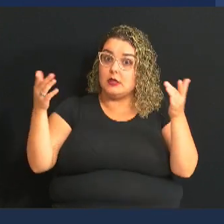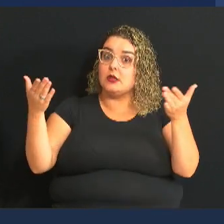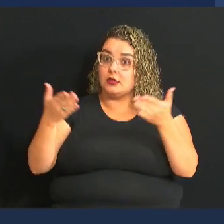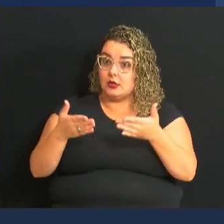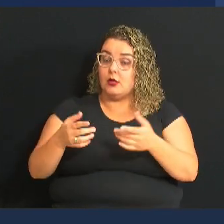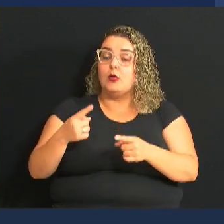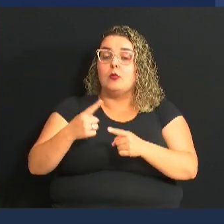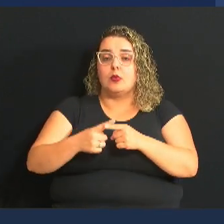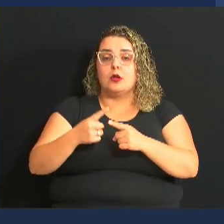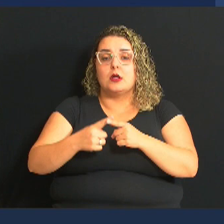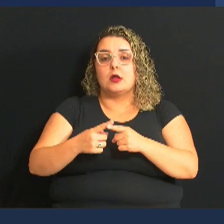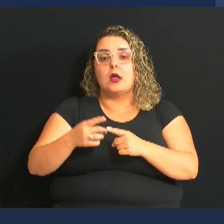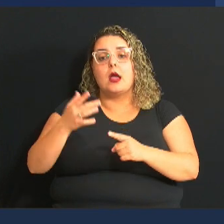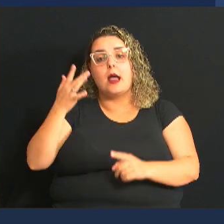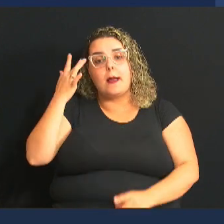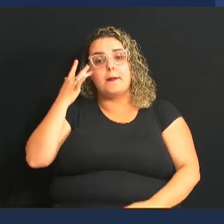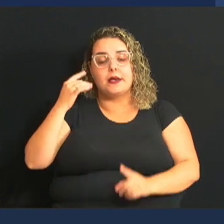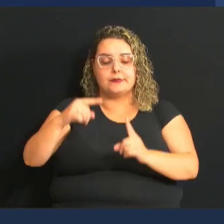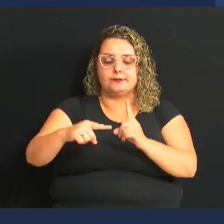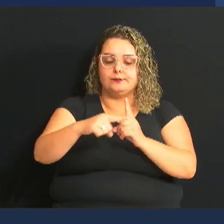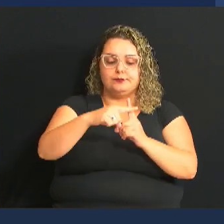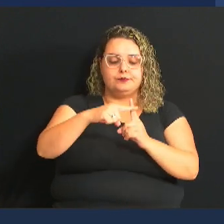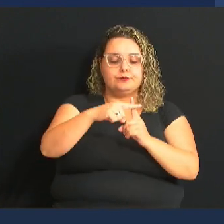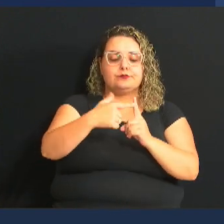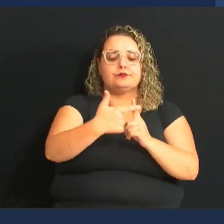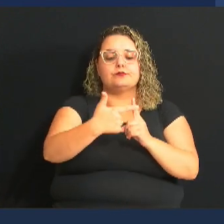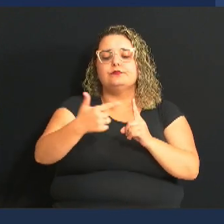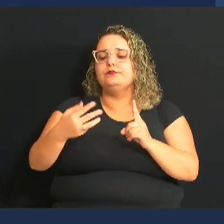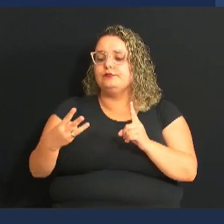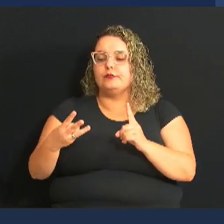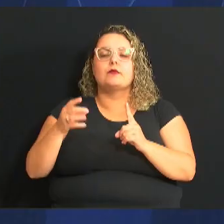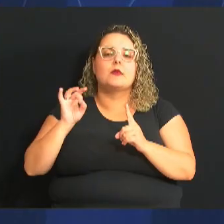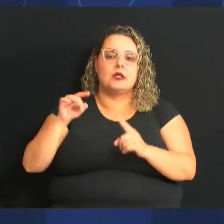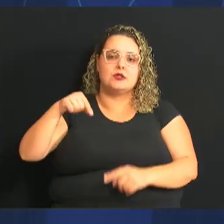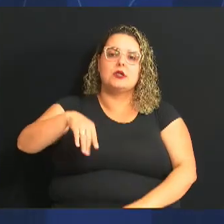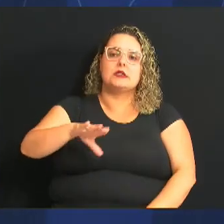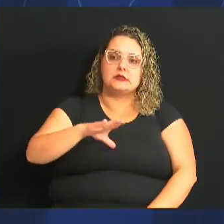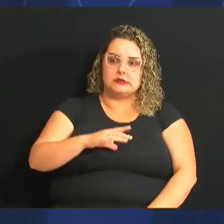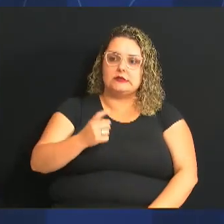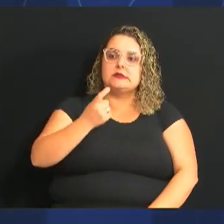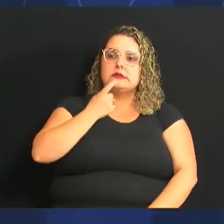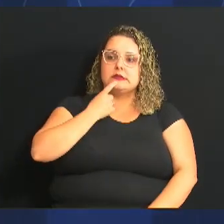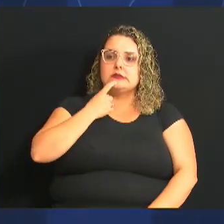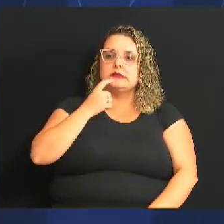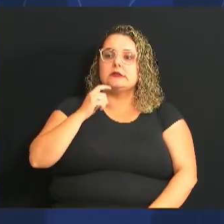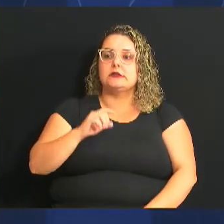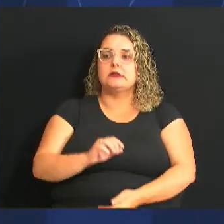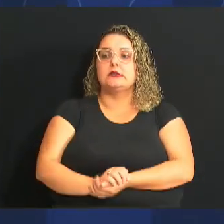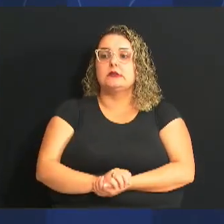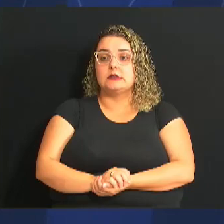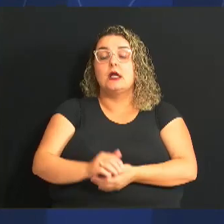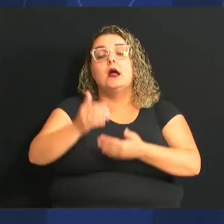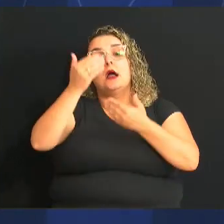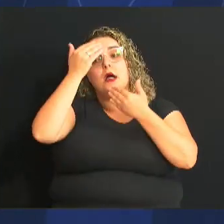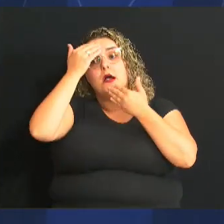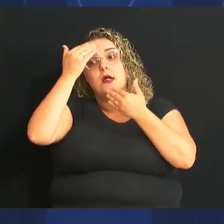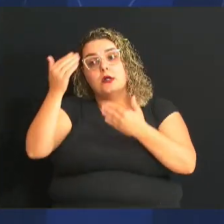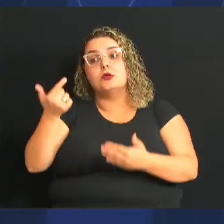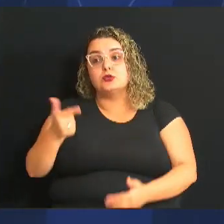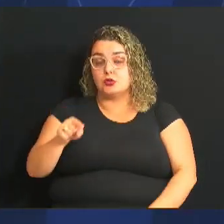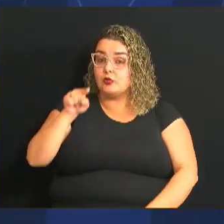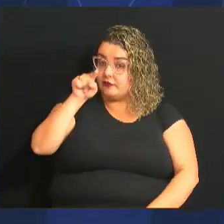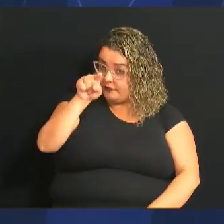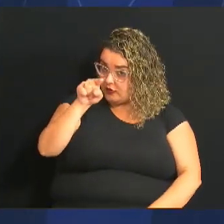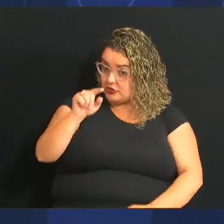amanhã essa máxima não passa dos 23 graus aqui para a cidade de Campinas. Agradecendo novamente você